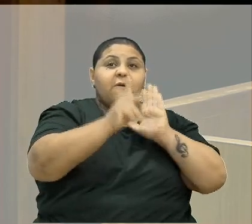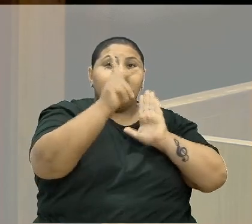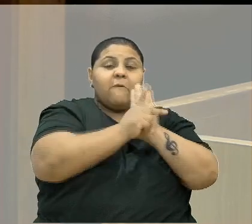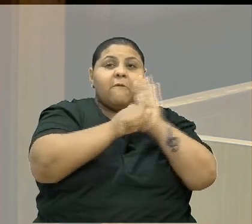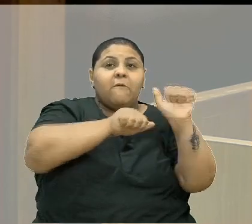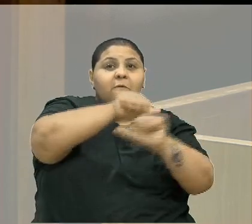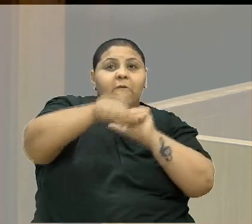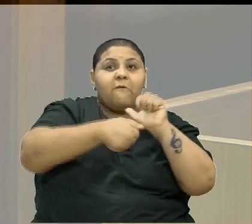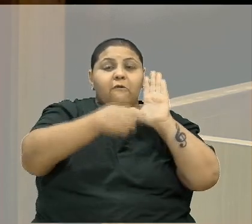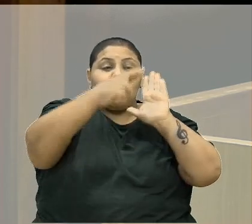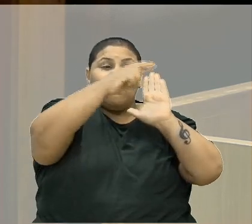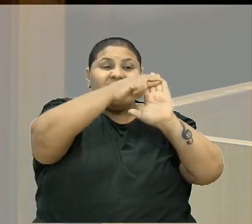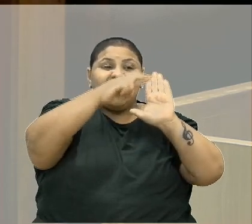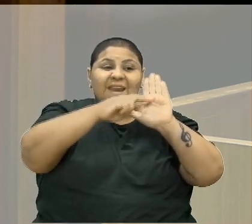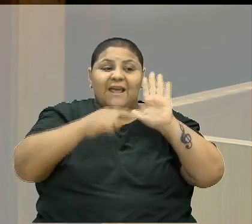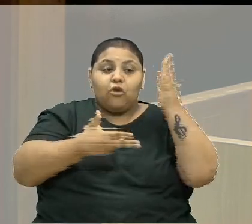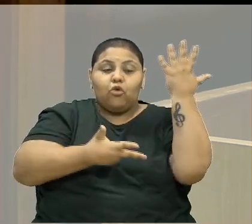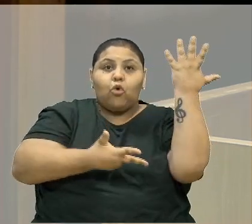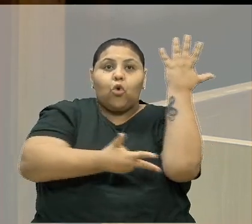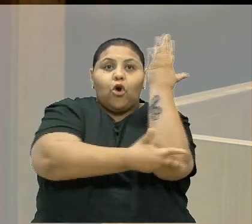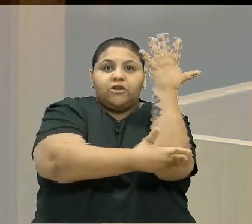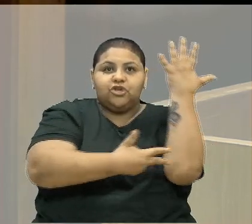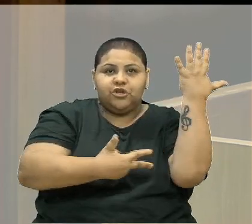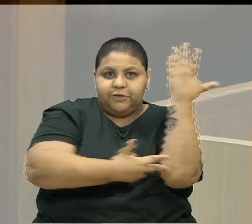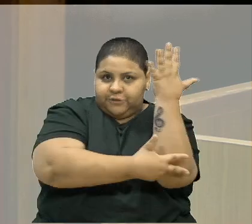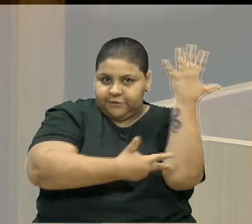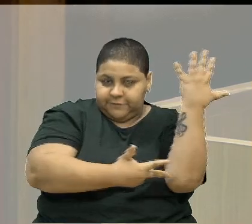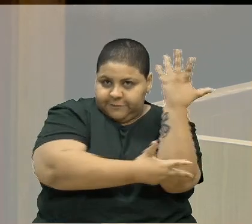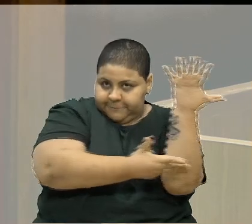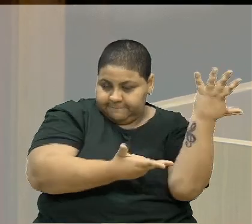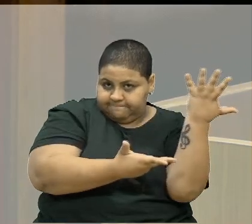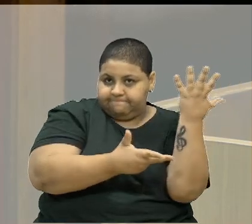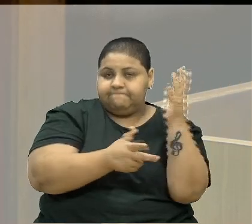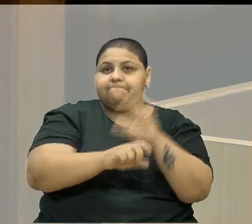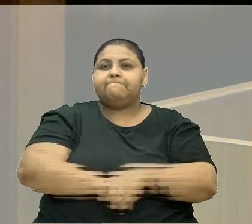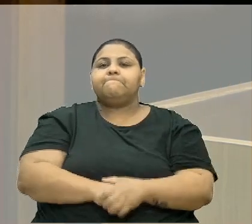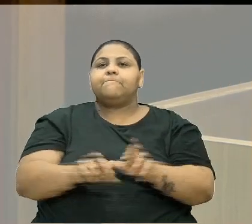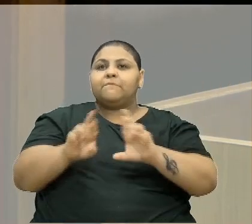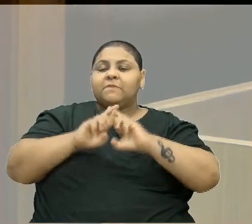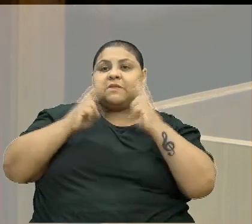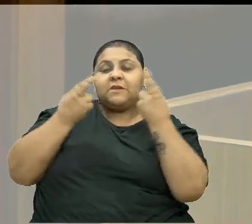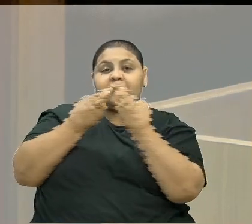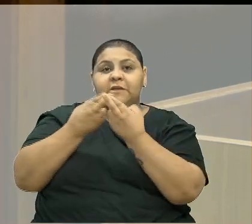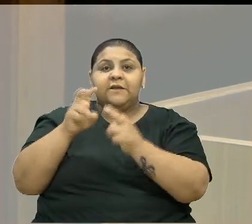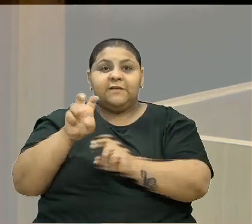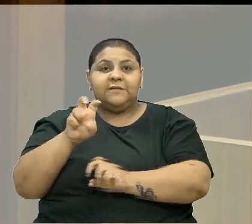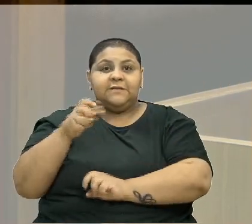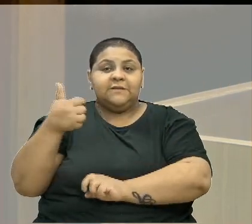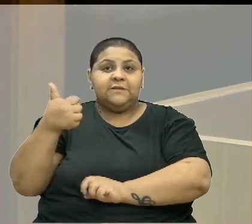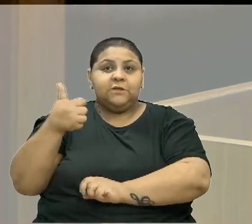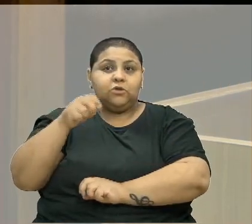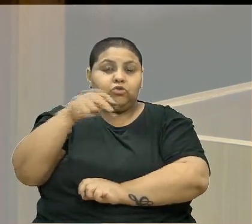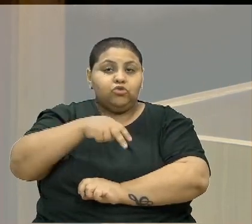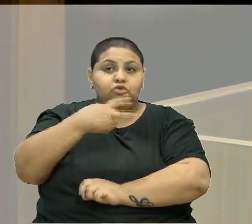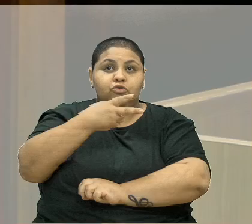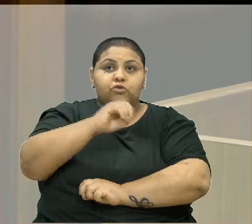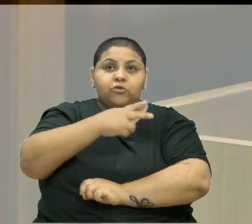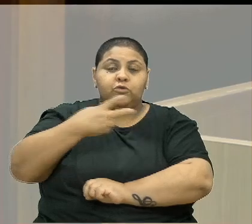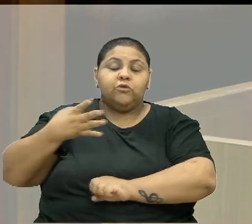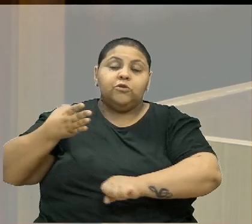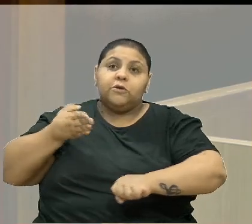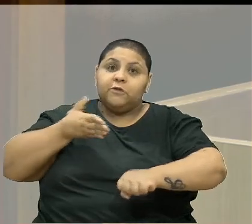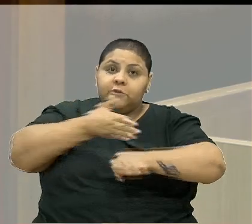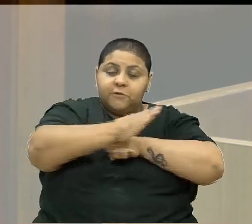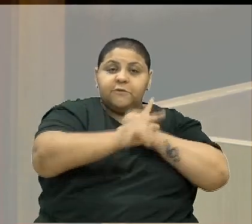regras para o corte de árvores. Em sessão na Assembleia Legislativa, ocorrida em 5/11/2024, foi aprovado